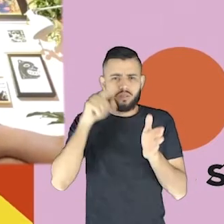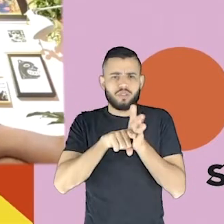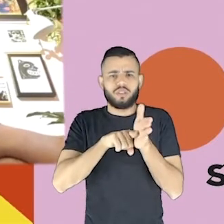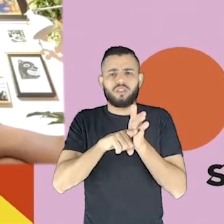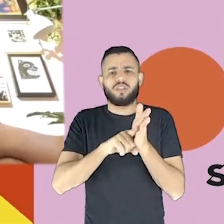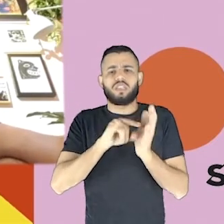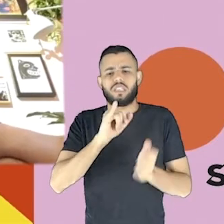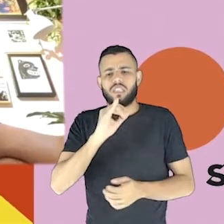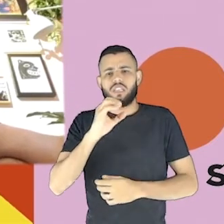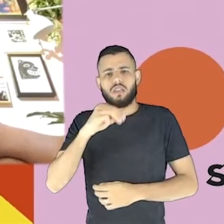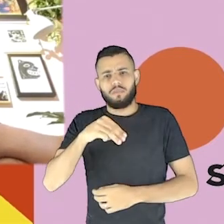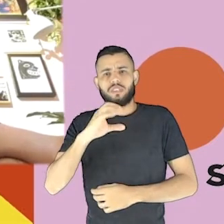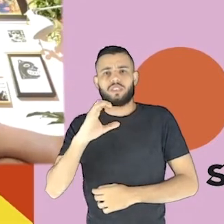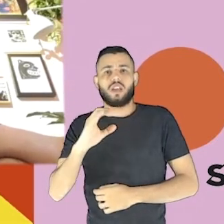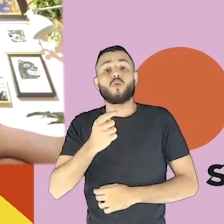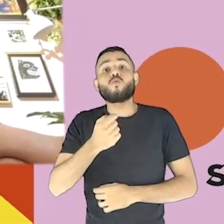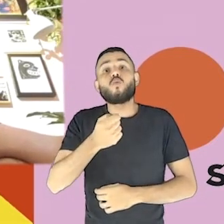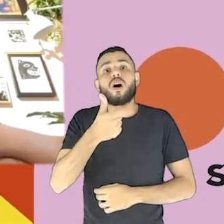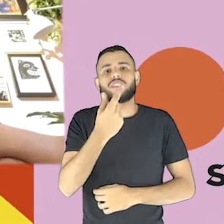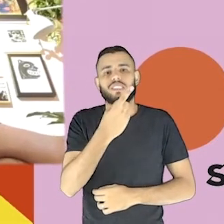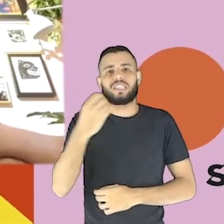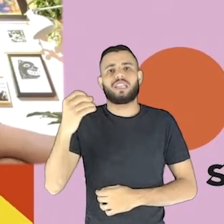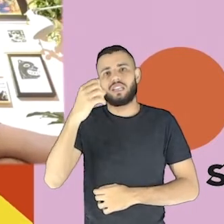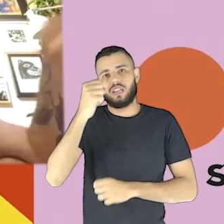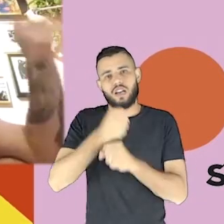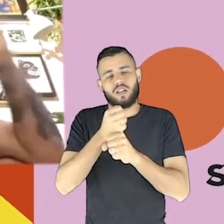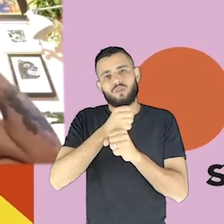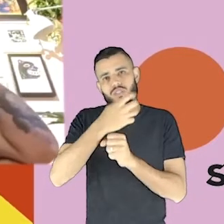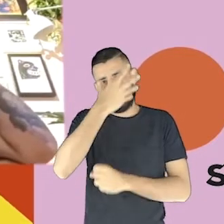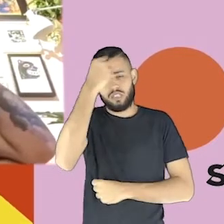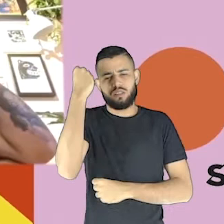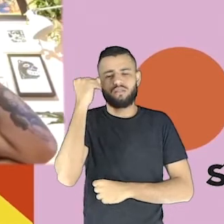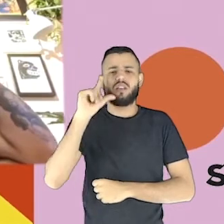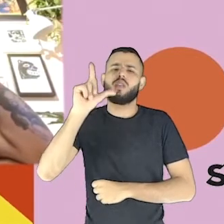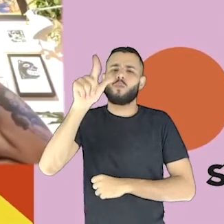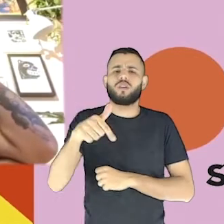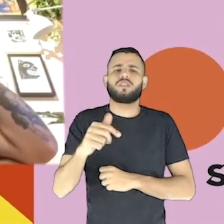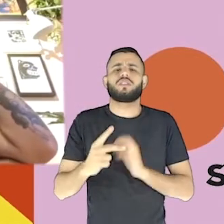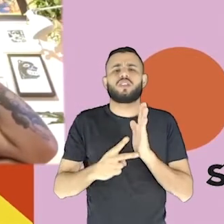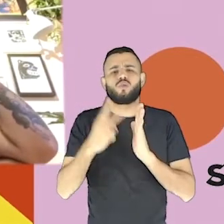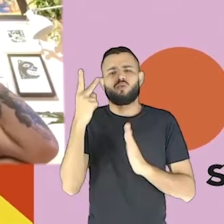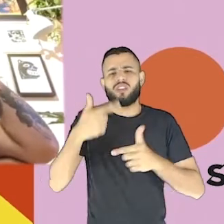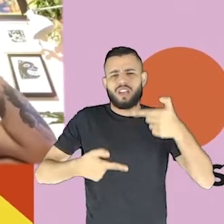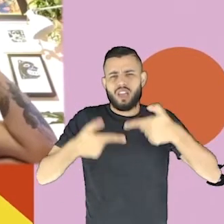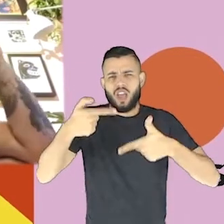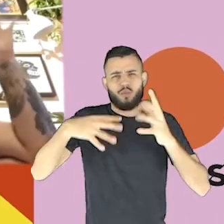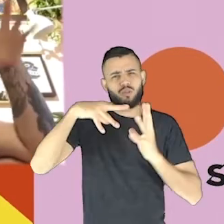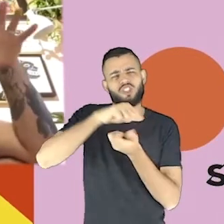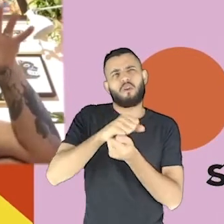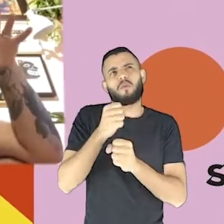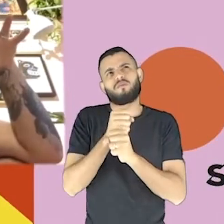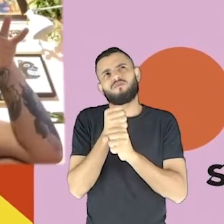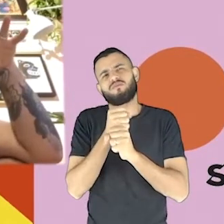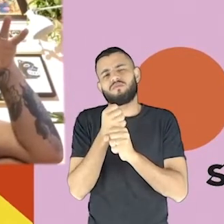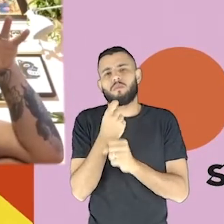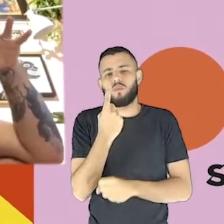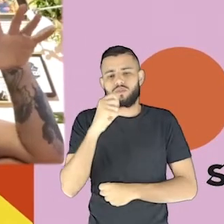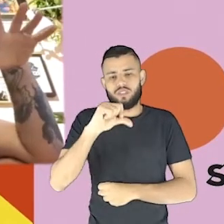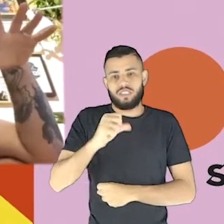corporal, caiu por terra durante um tempo e ficou mais de 100 anos esquecido. Depois da Segunda Guerra Mundial, lá mais ou menos por